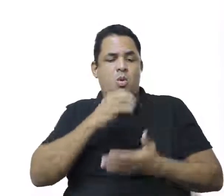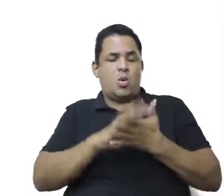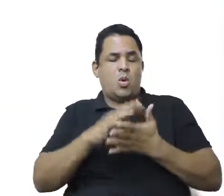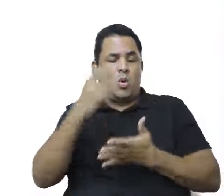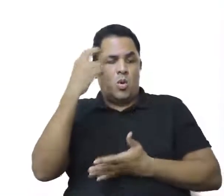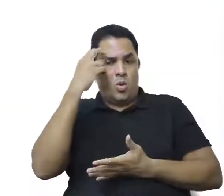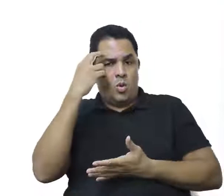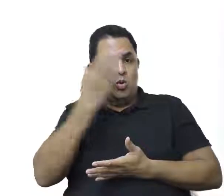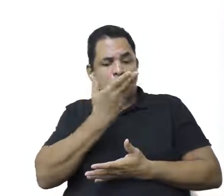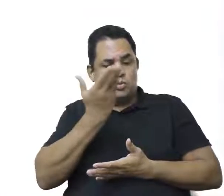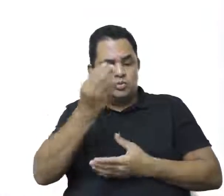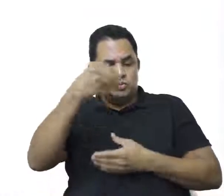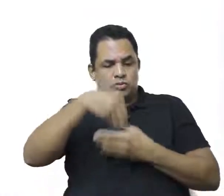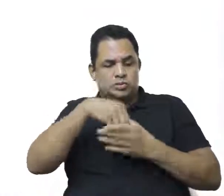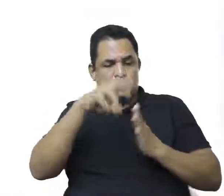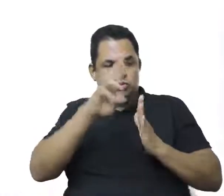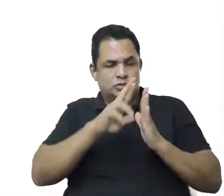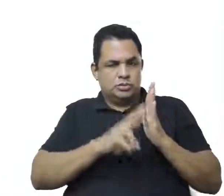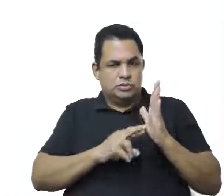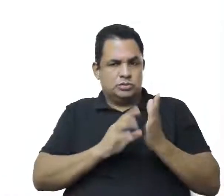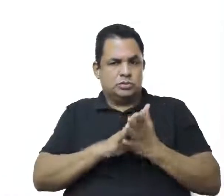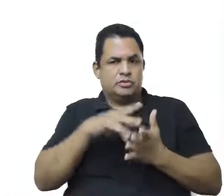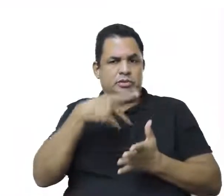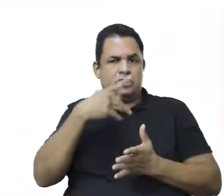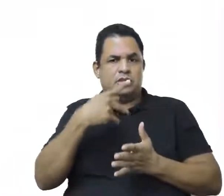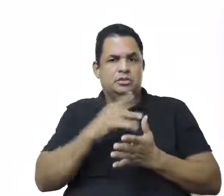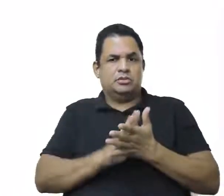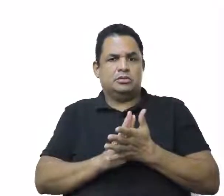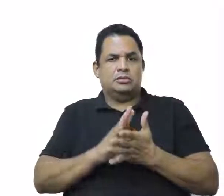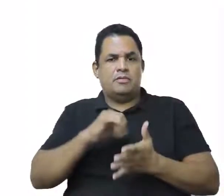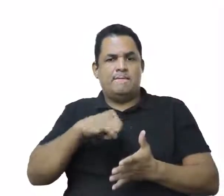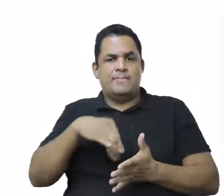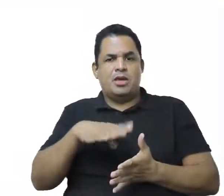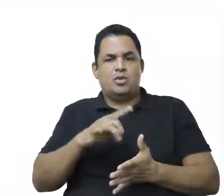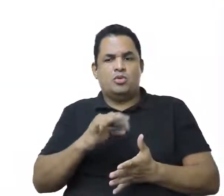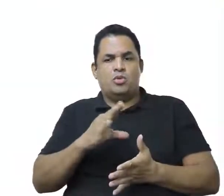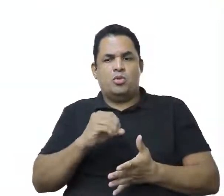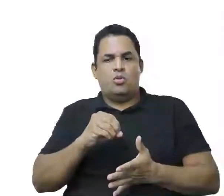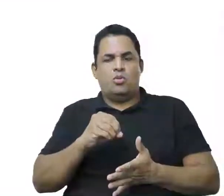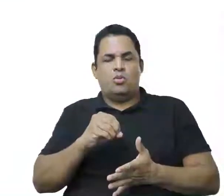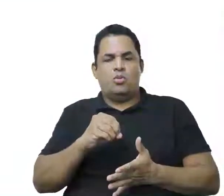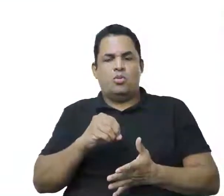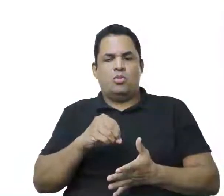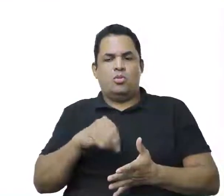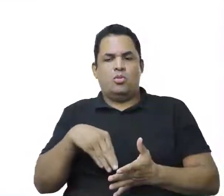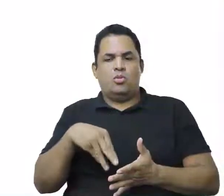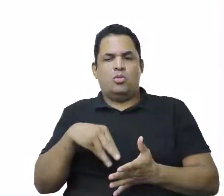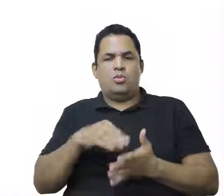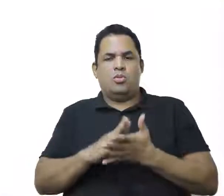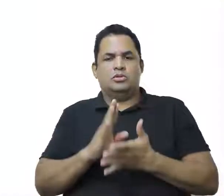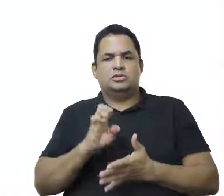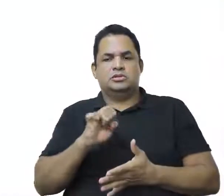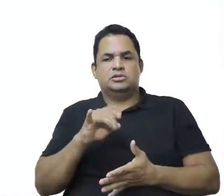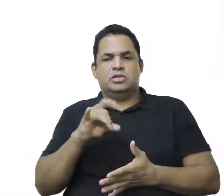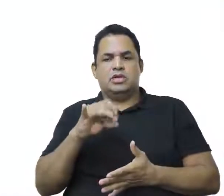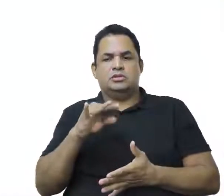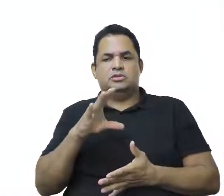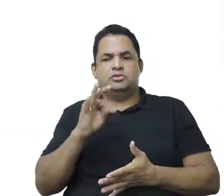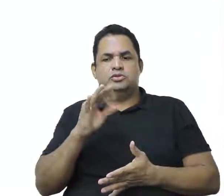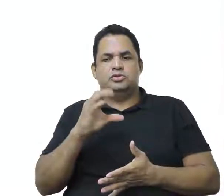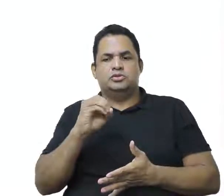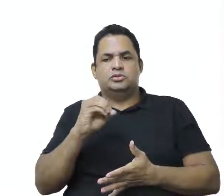redação, é importante que citem, inclusive, o Milton, né? O Milton Santos é importante ser citado também dentro desses contextos, tá